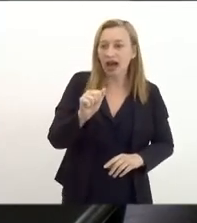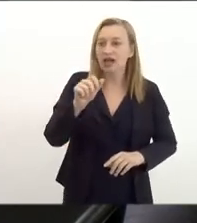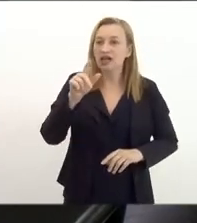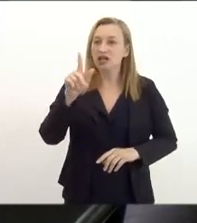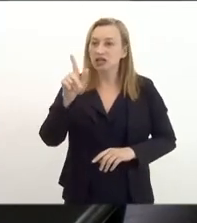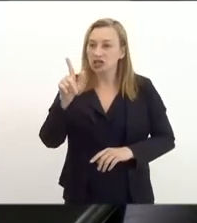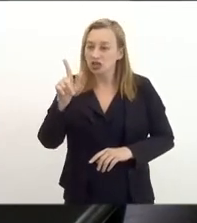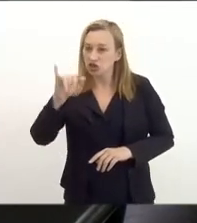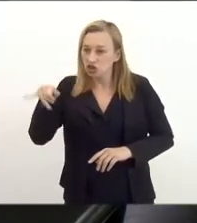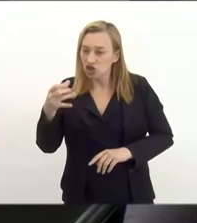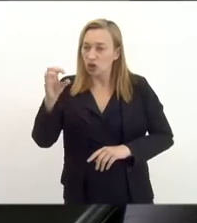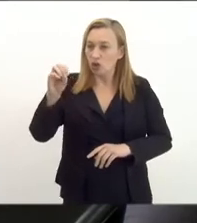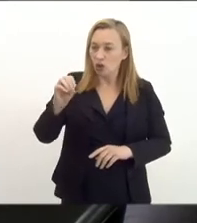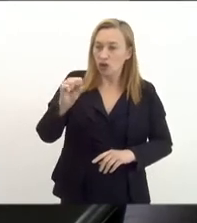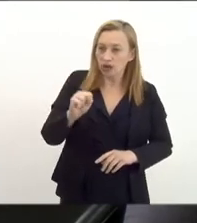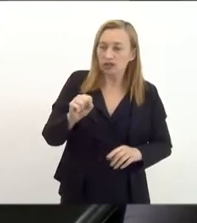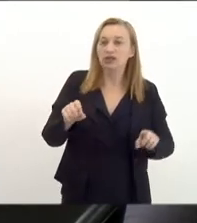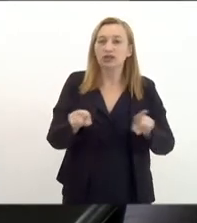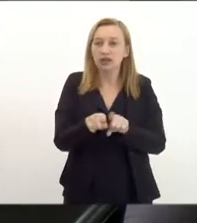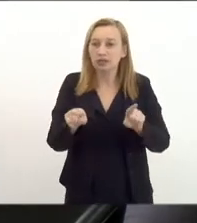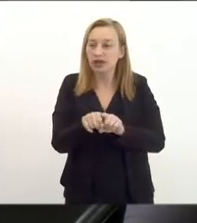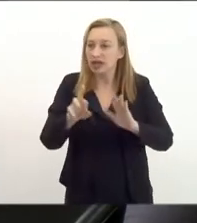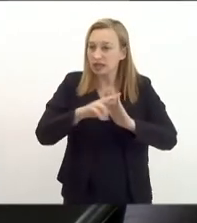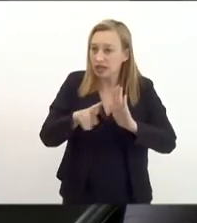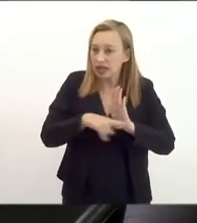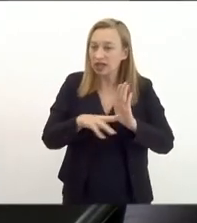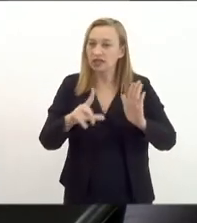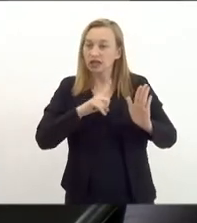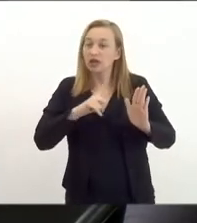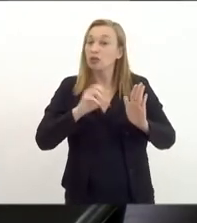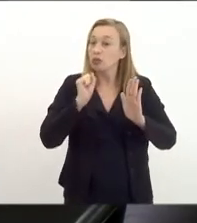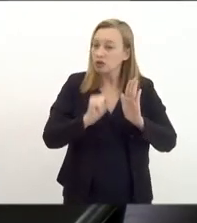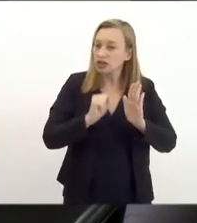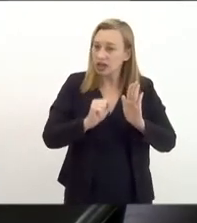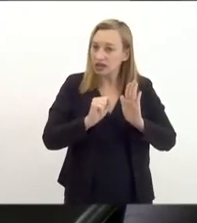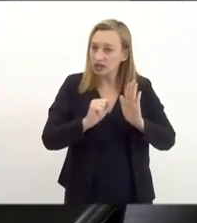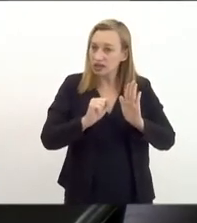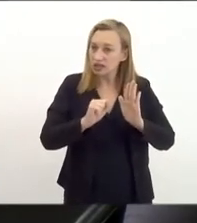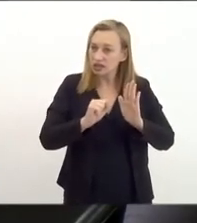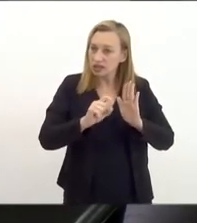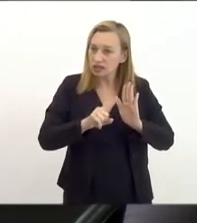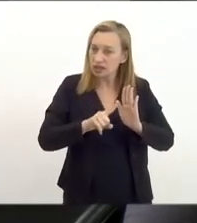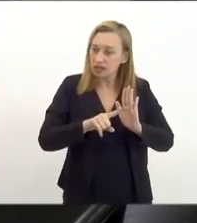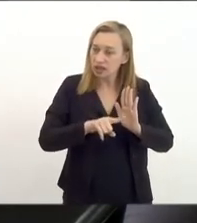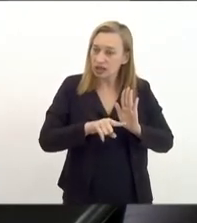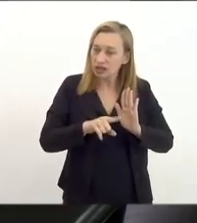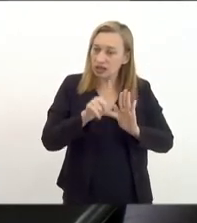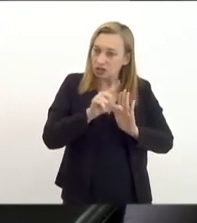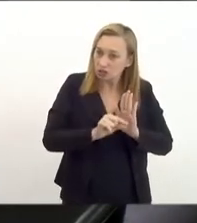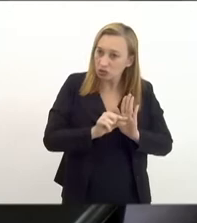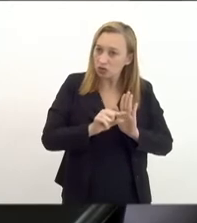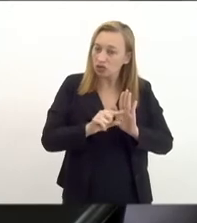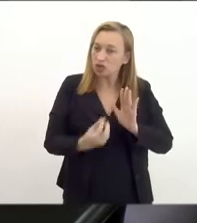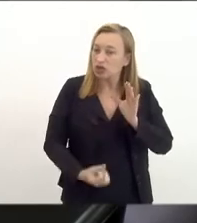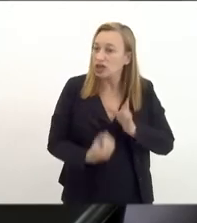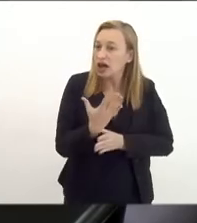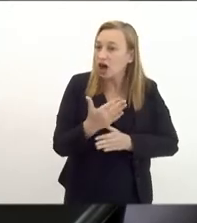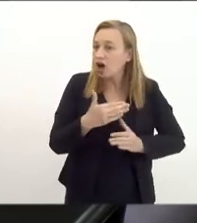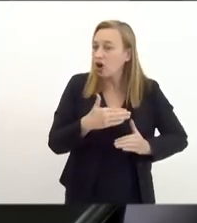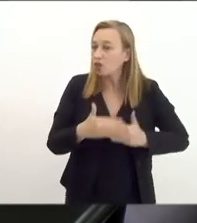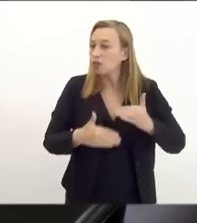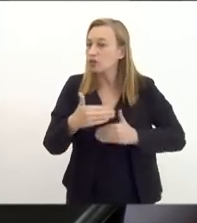estatutos tinham pudessem ser dirimidos e a partir daí a gente constituísse um